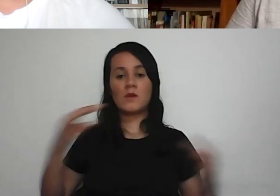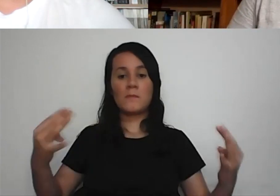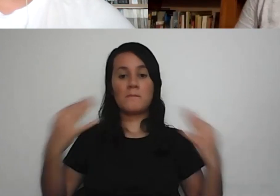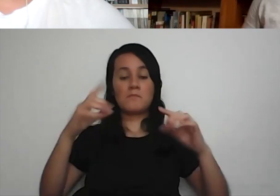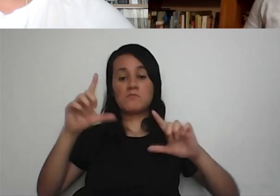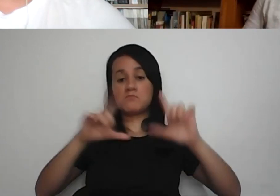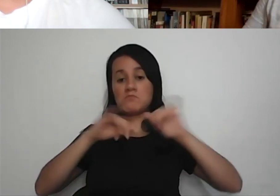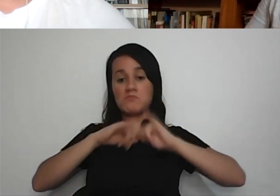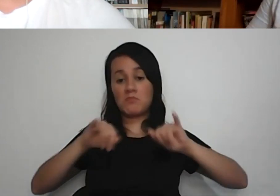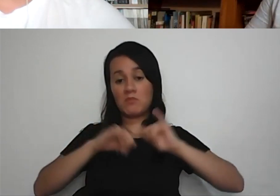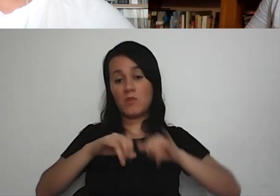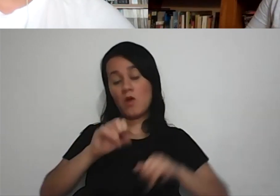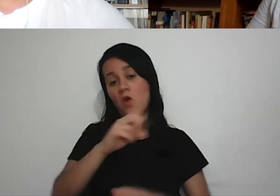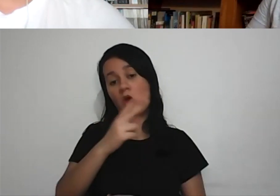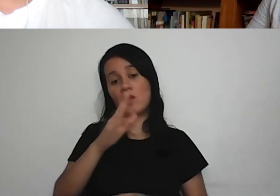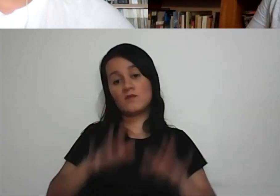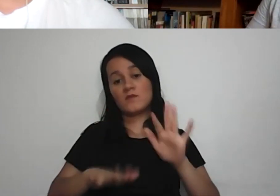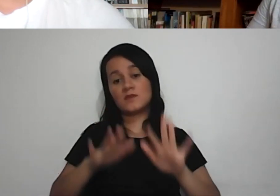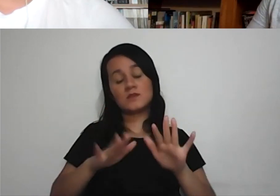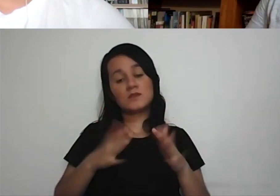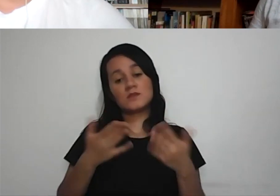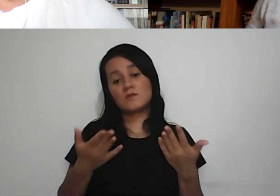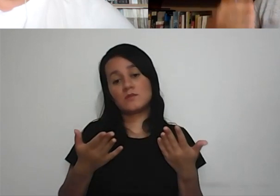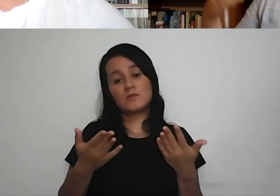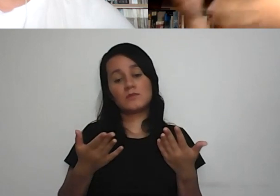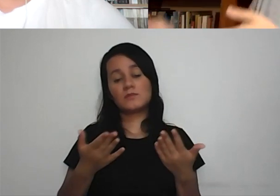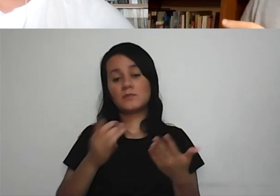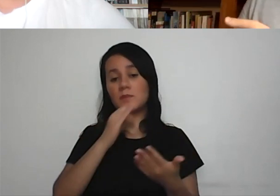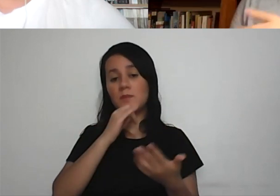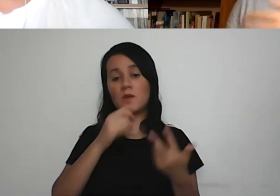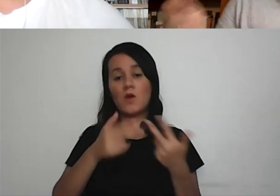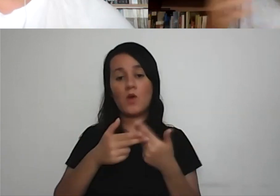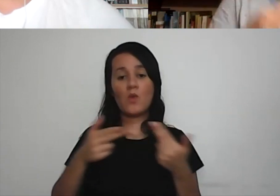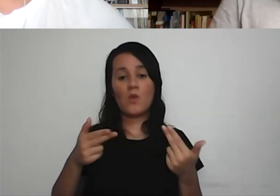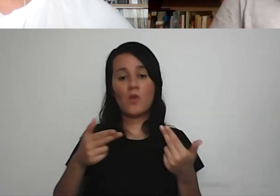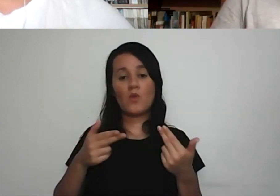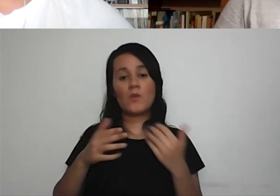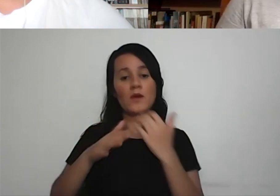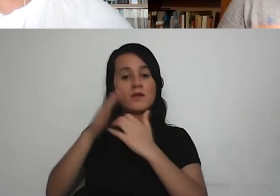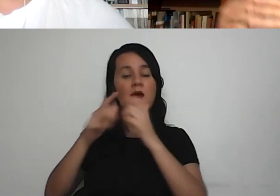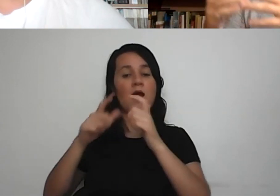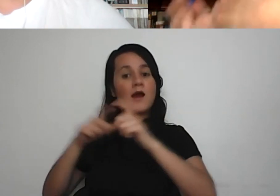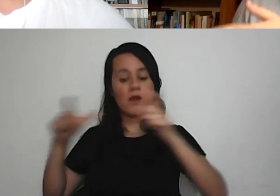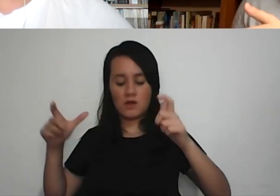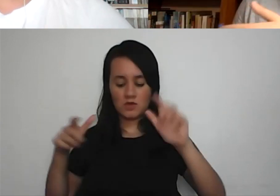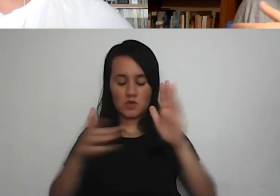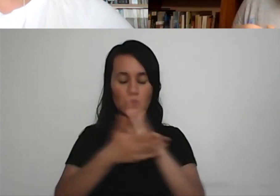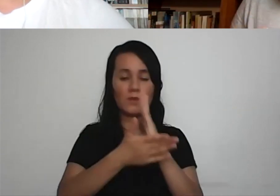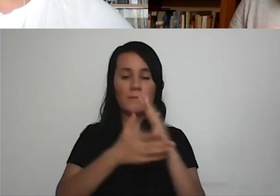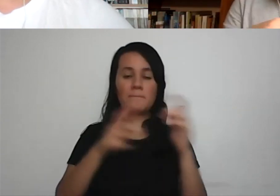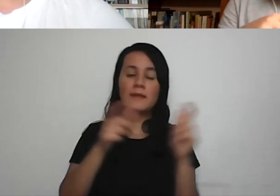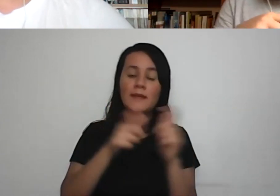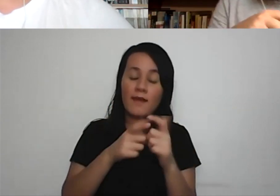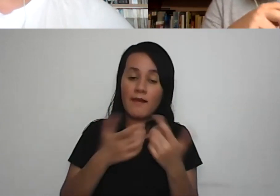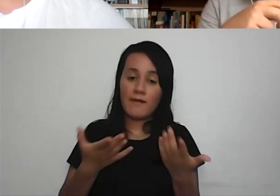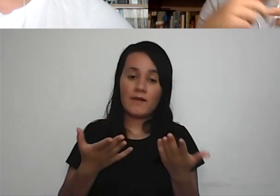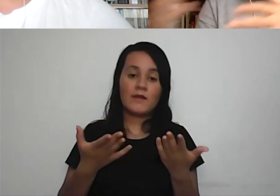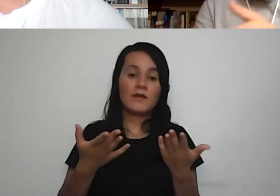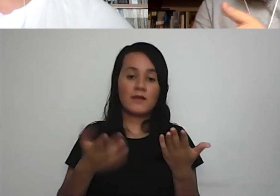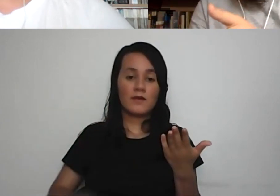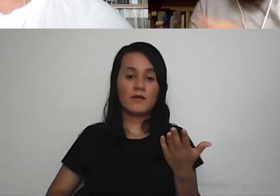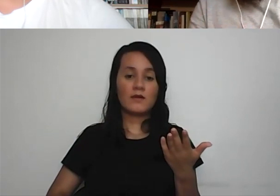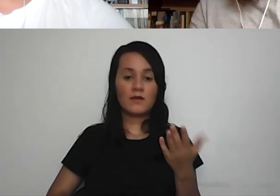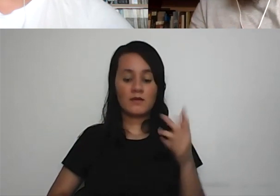especializada, acaba ainda definido por coisas como, né, uma editora grande, uma editora pequena, quem tem